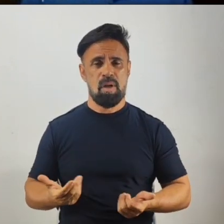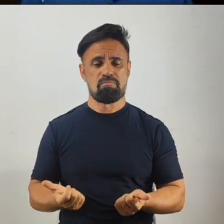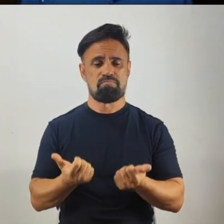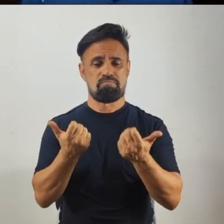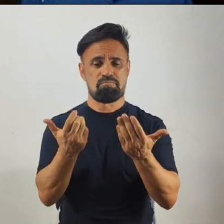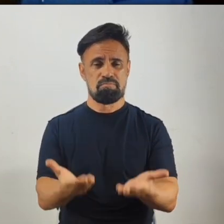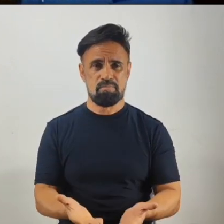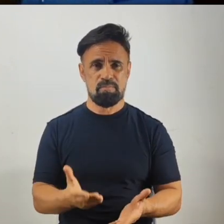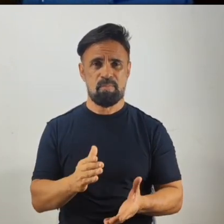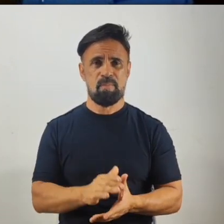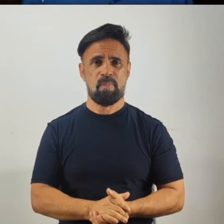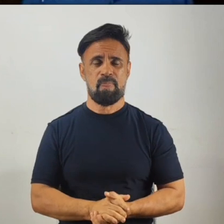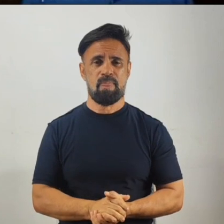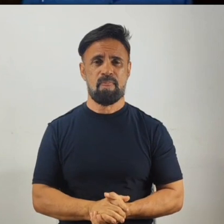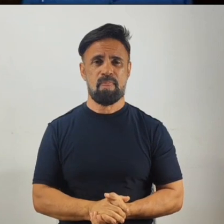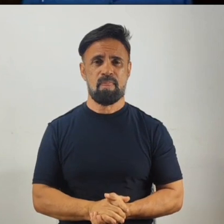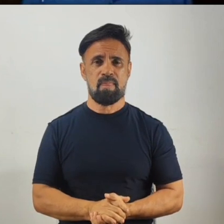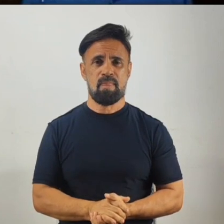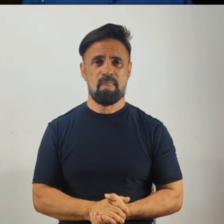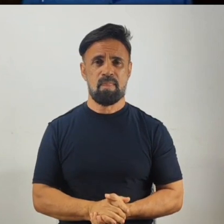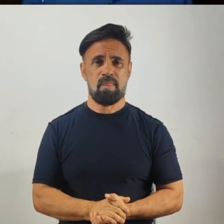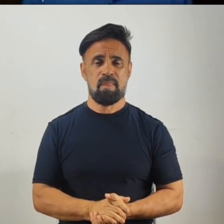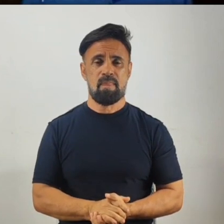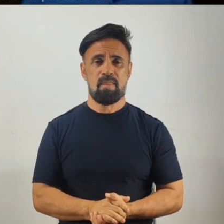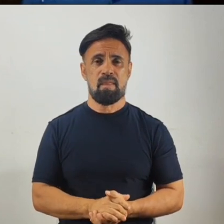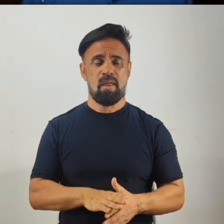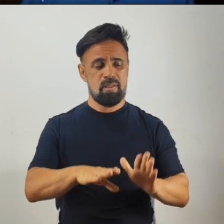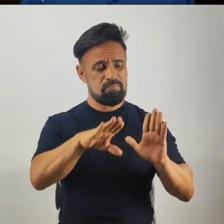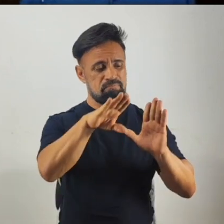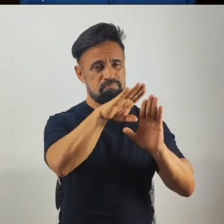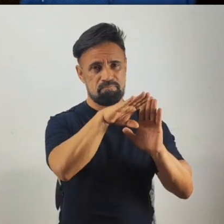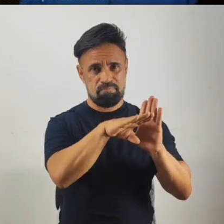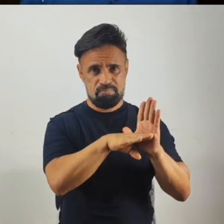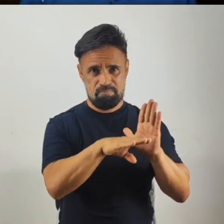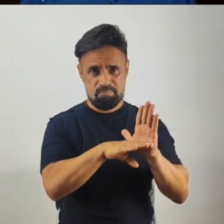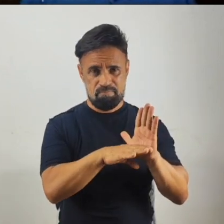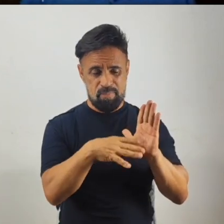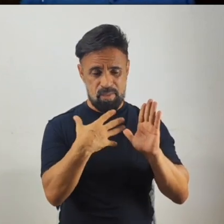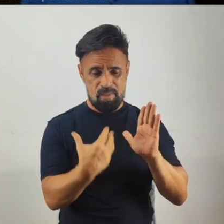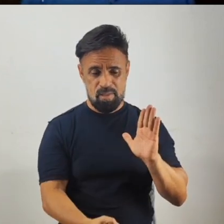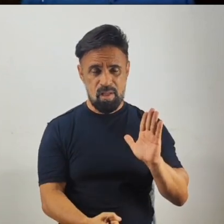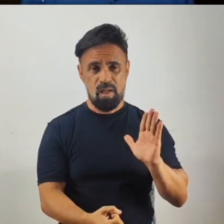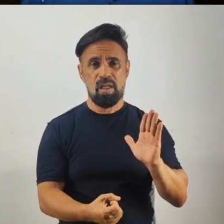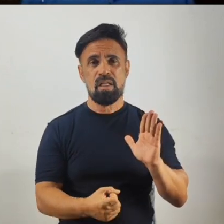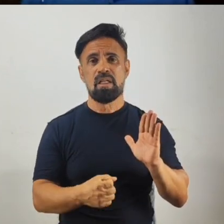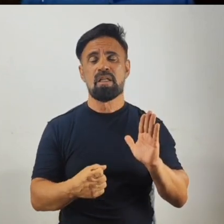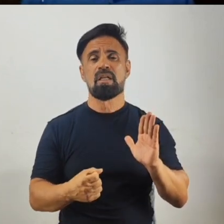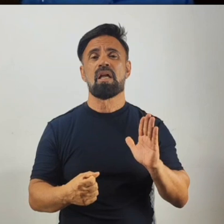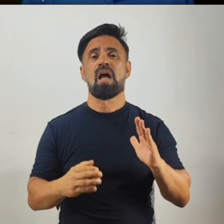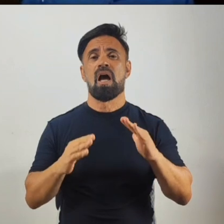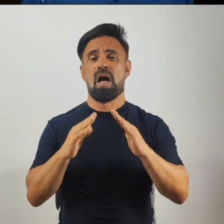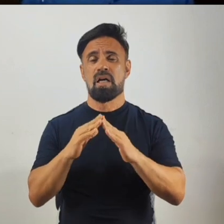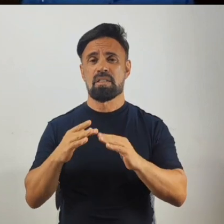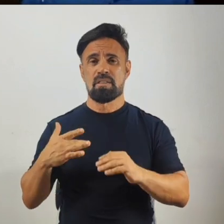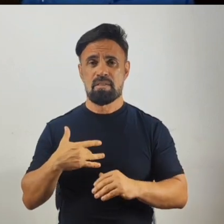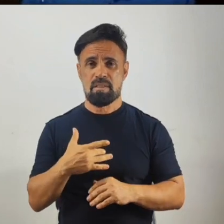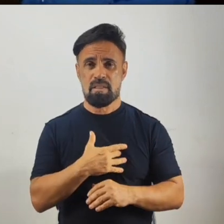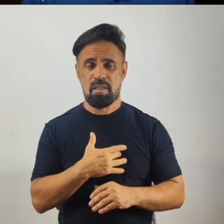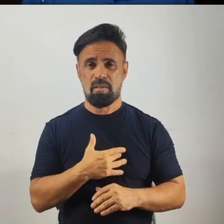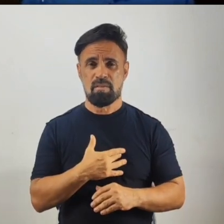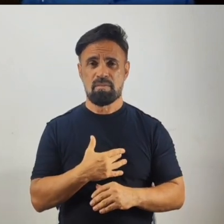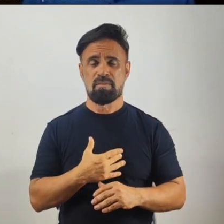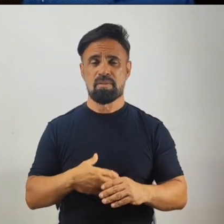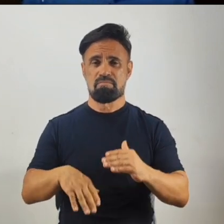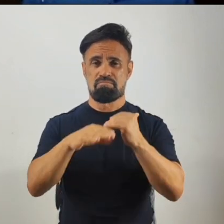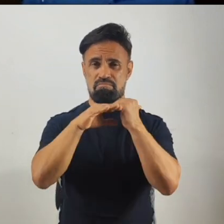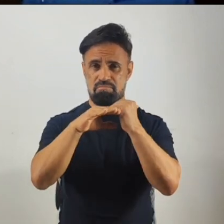garantir a qualidade e segurança dos serviços prestados. Ao adotar essas práticas, as